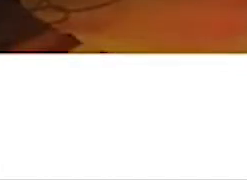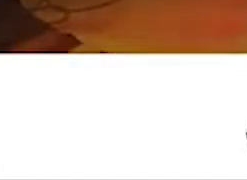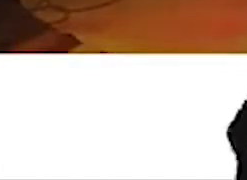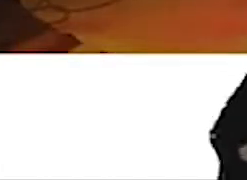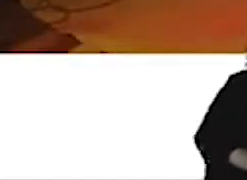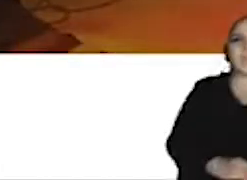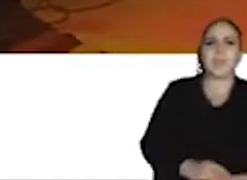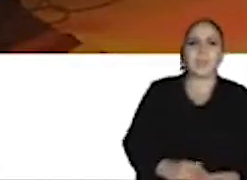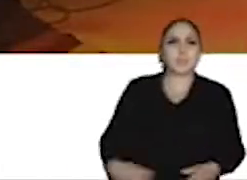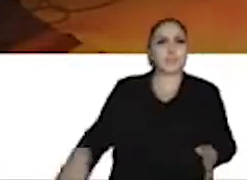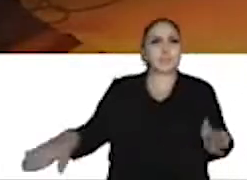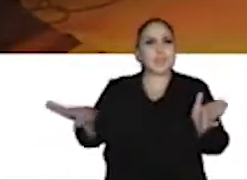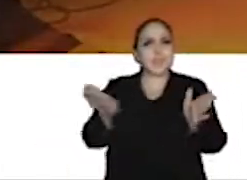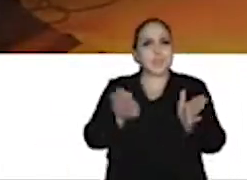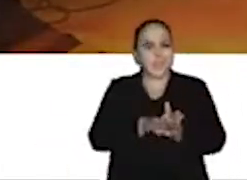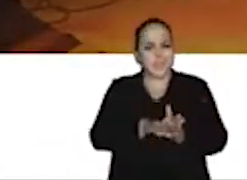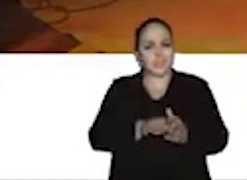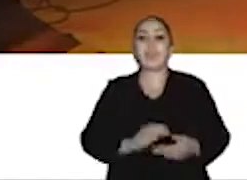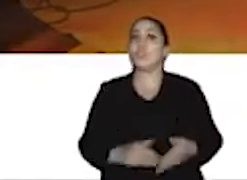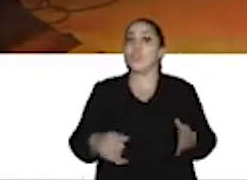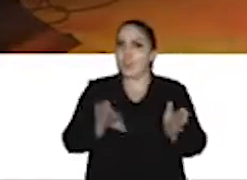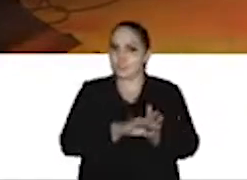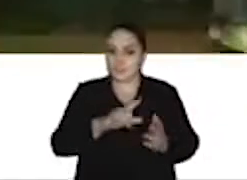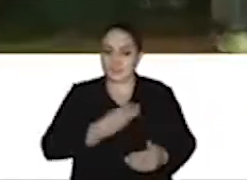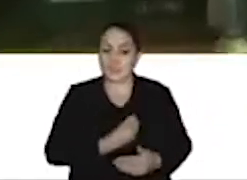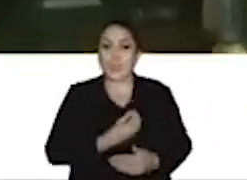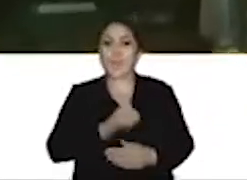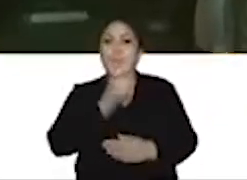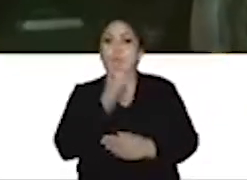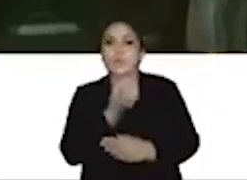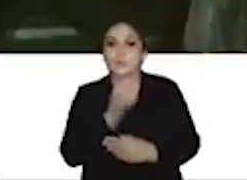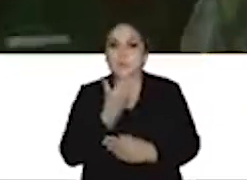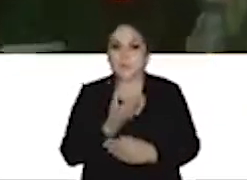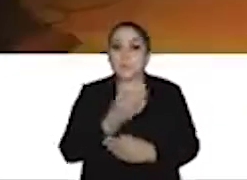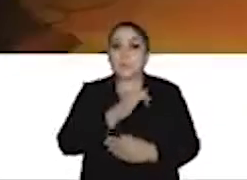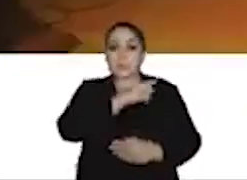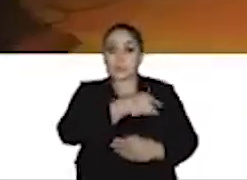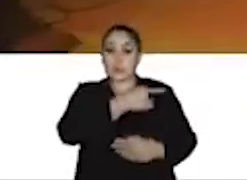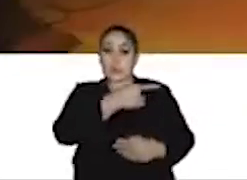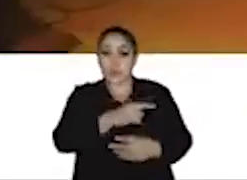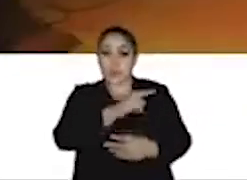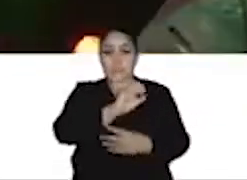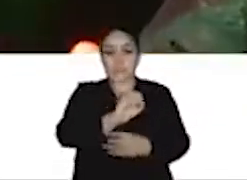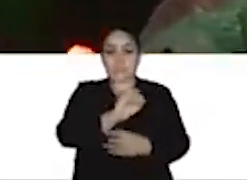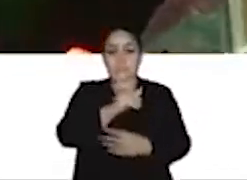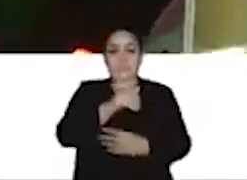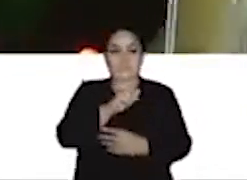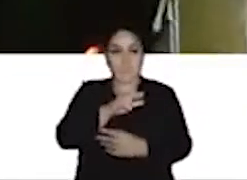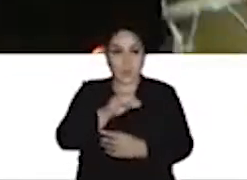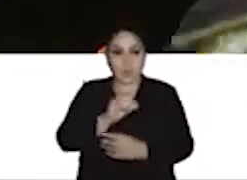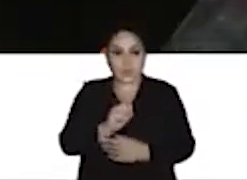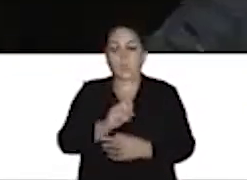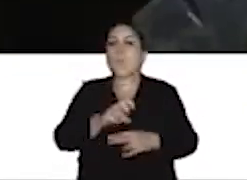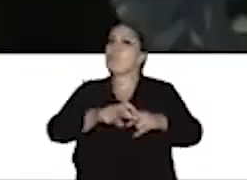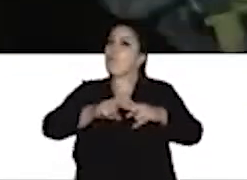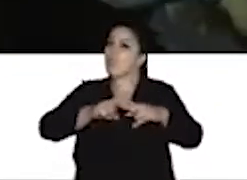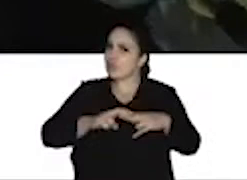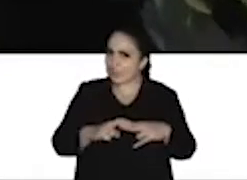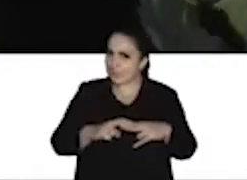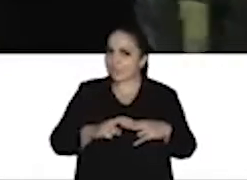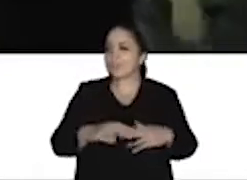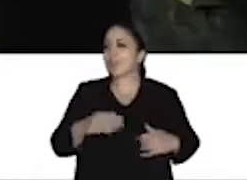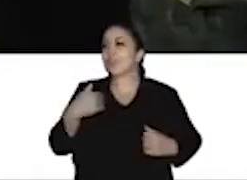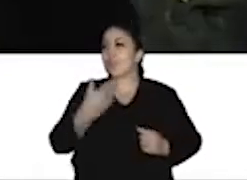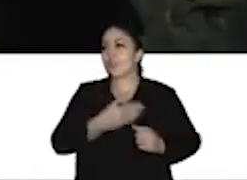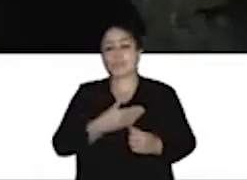Chegamos! Chegamos e aqui estamos para contar um pouco da história de João Simões Lopes Neto. Para isso,